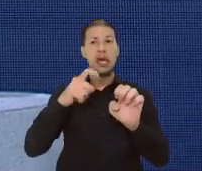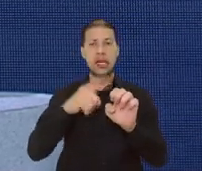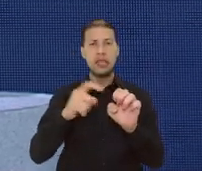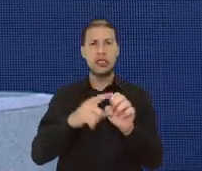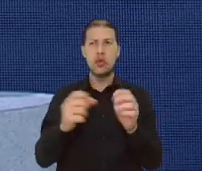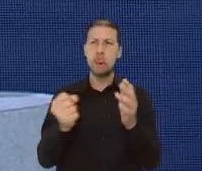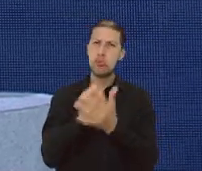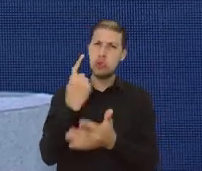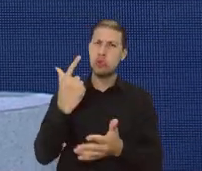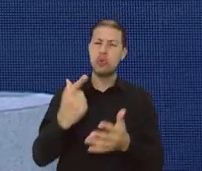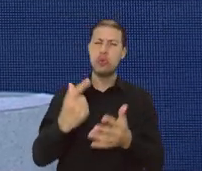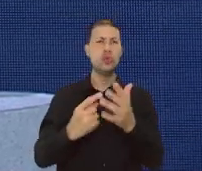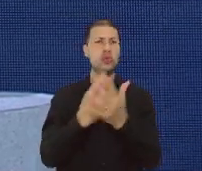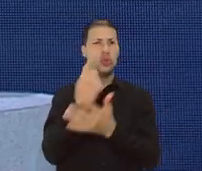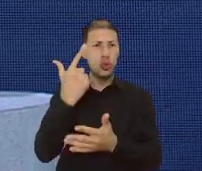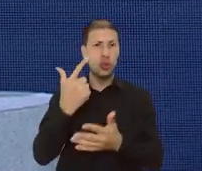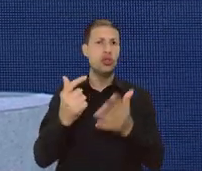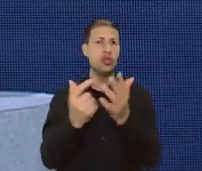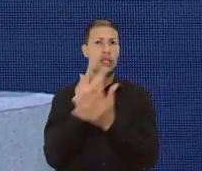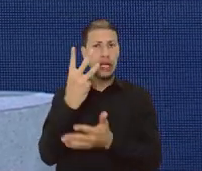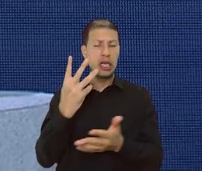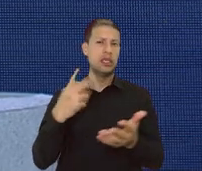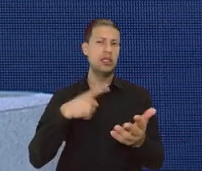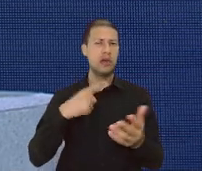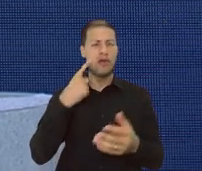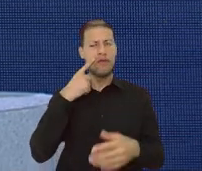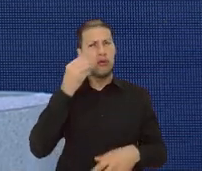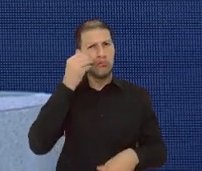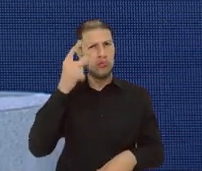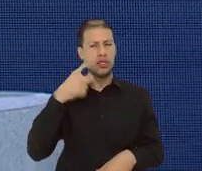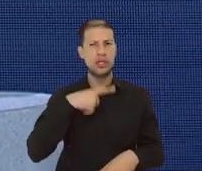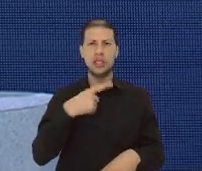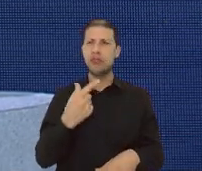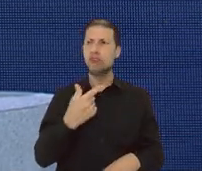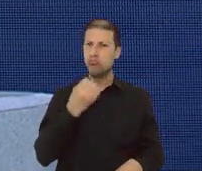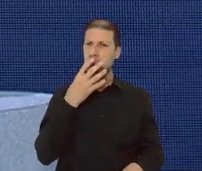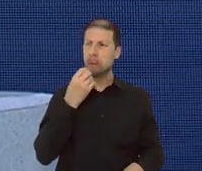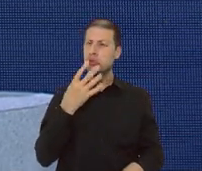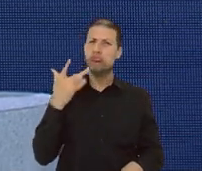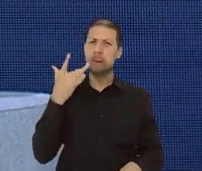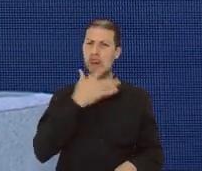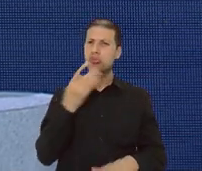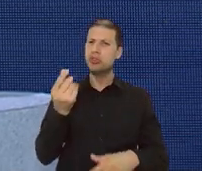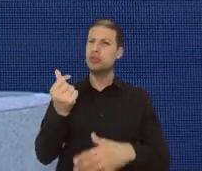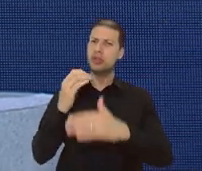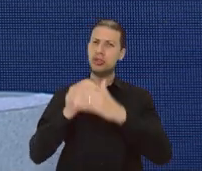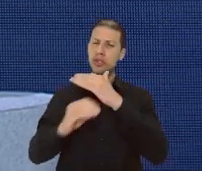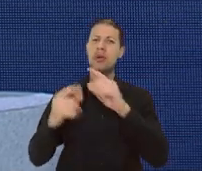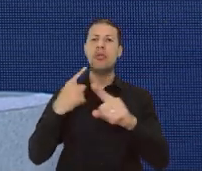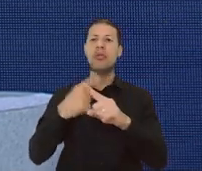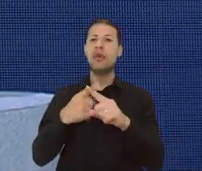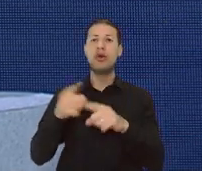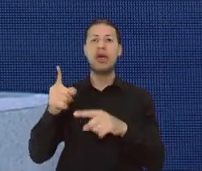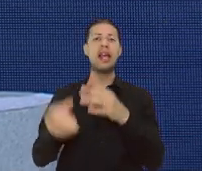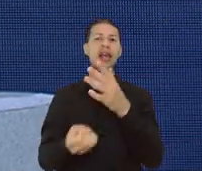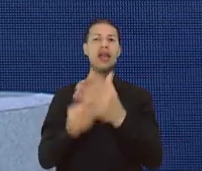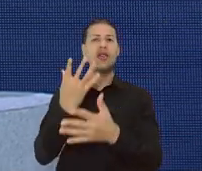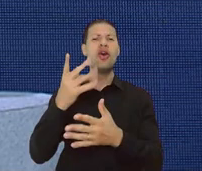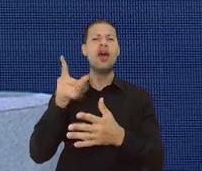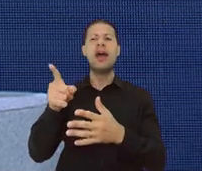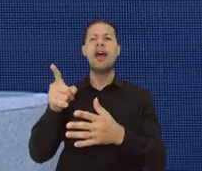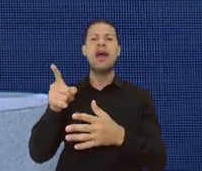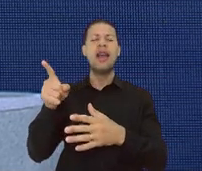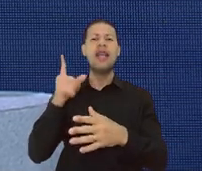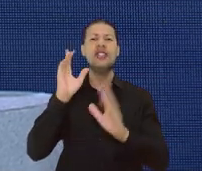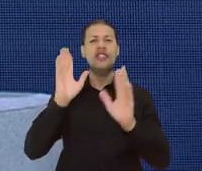Cid agora que foi muito foi muito gostoso até fazer investimento porque eram um frondor que já tava no board aí eles vendeu